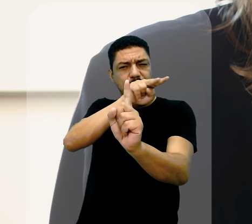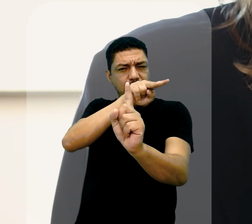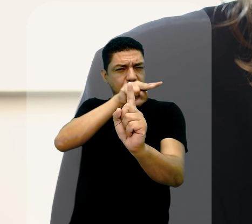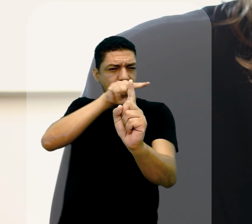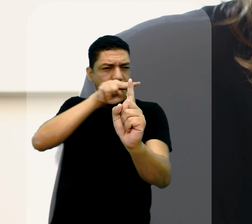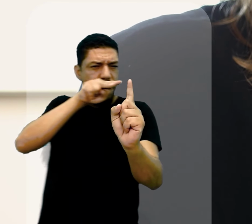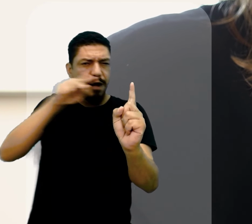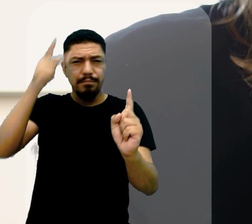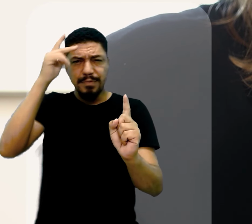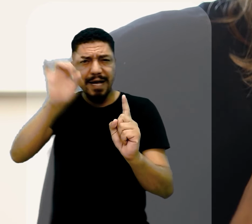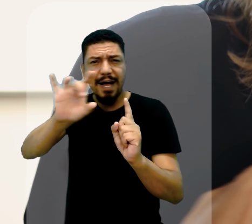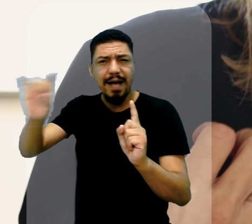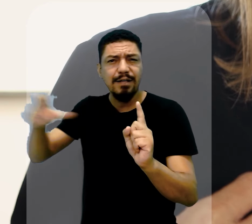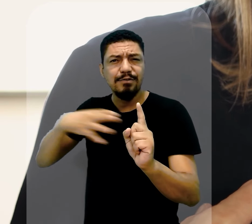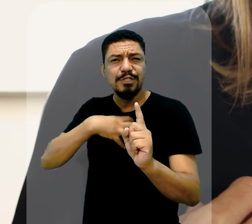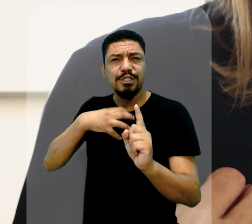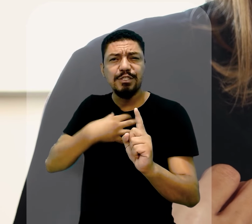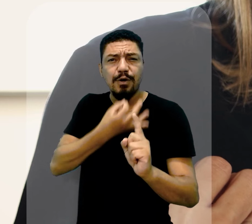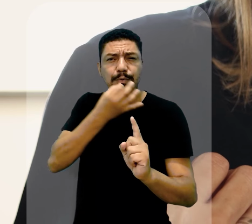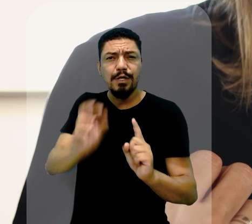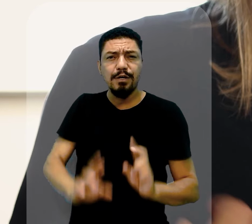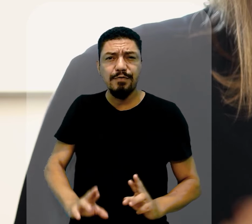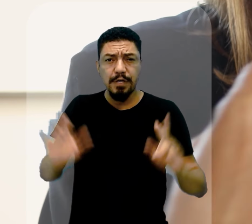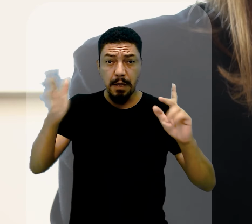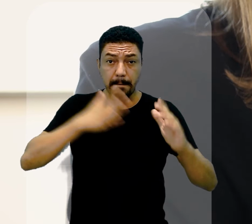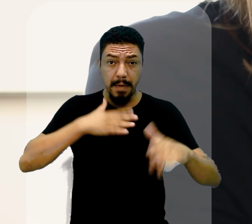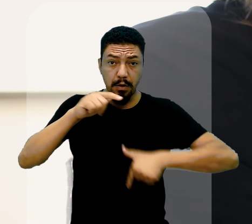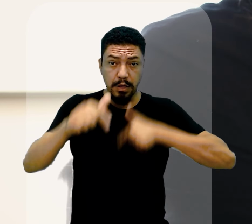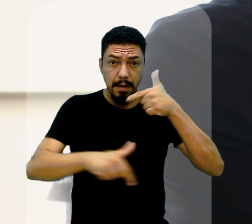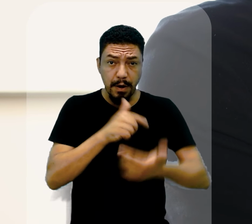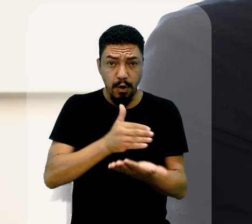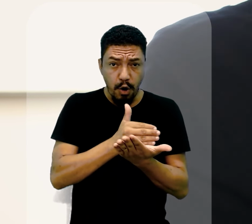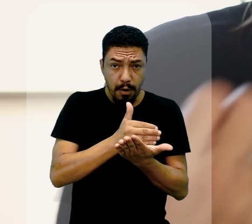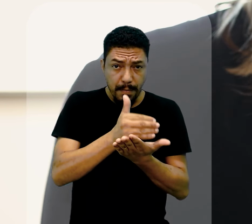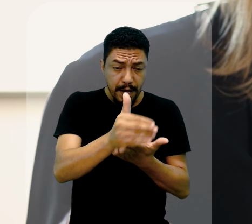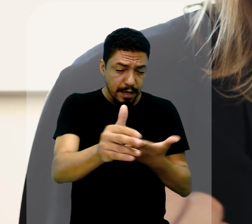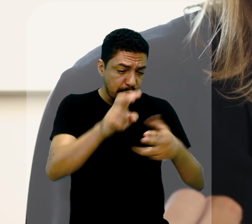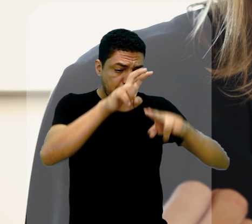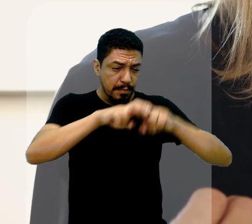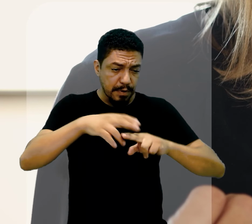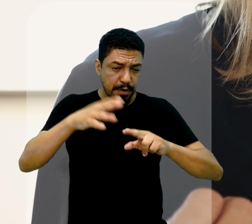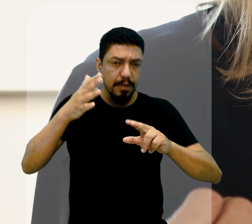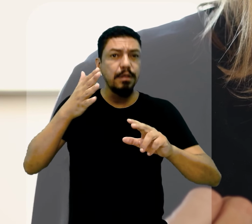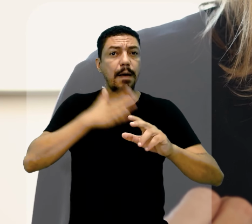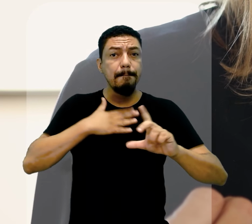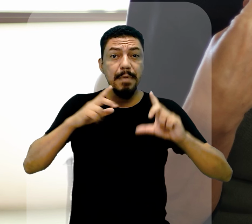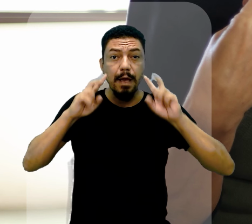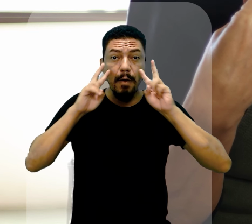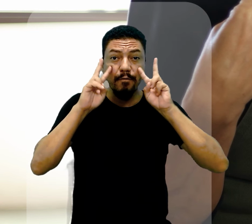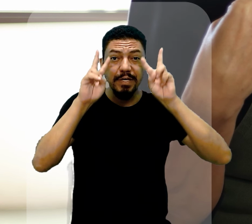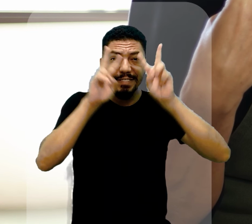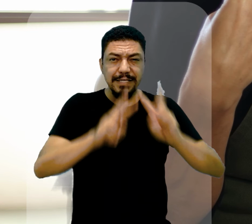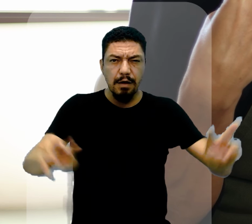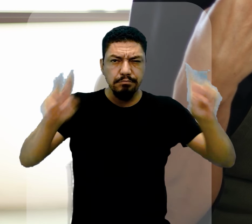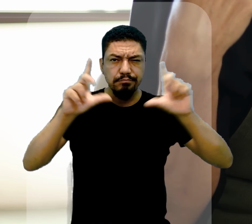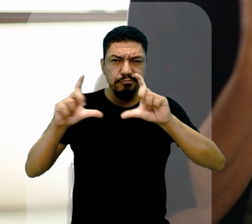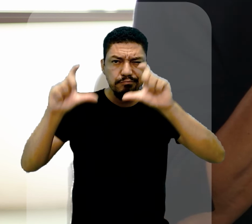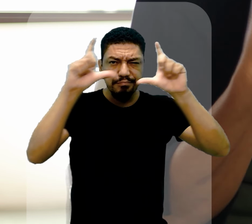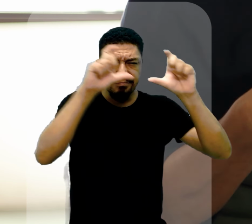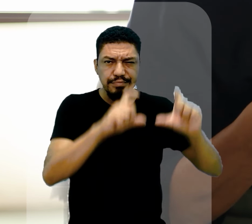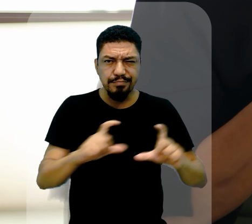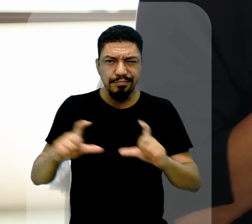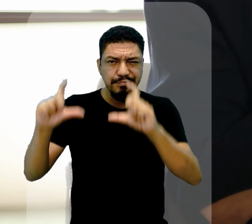volta. Se o meu trabalho começa a partir das perspectivas da fotografia,